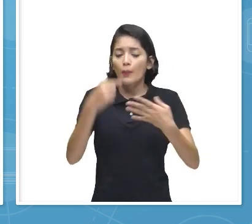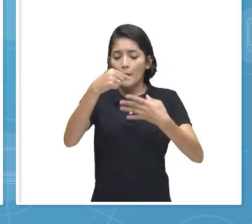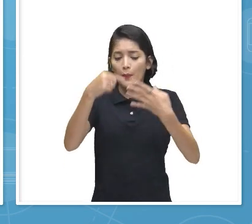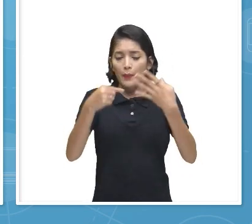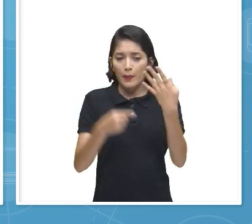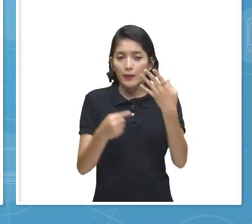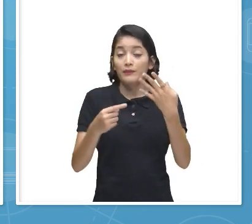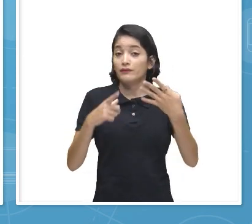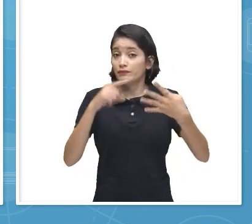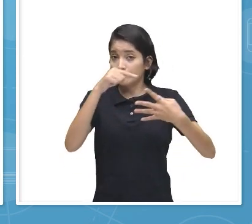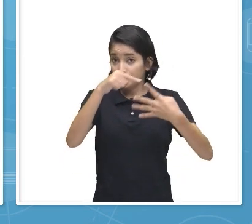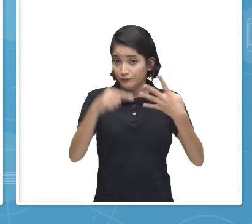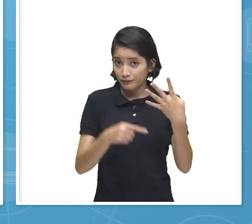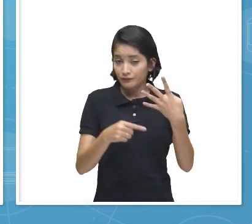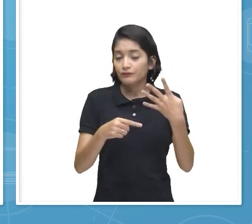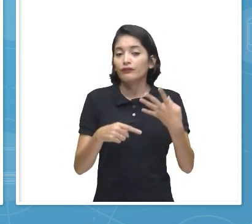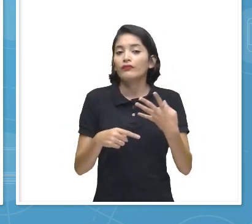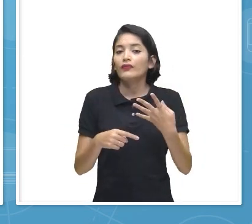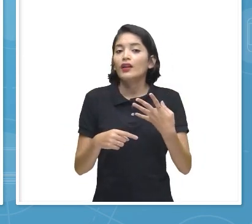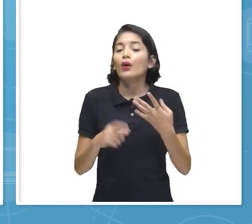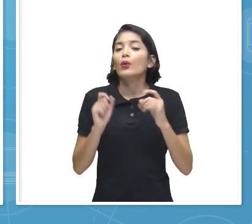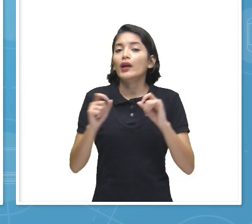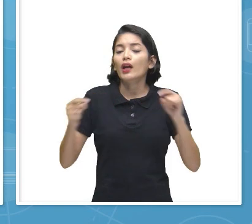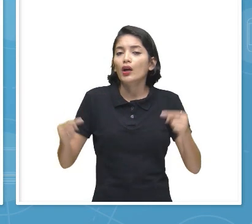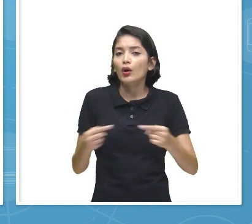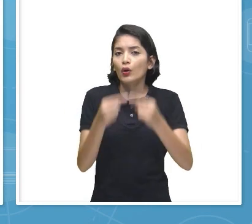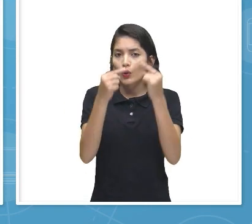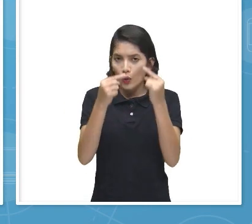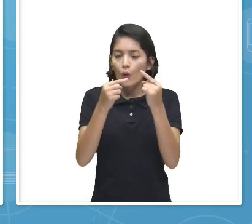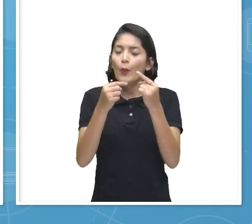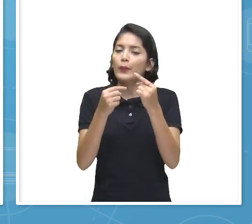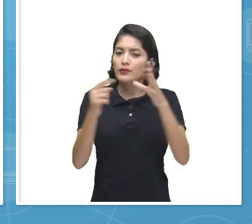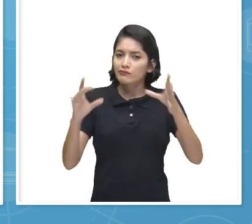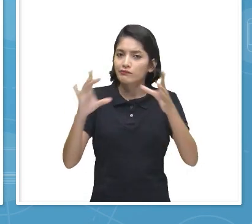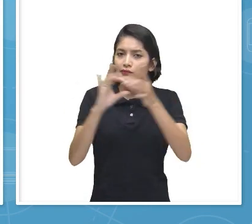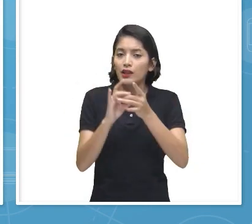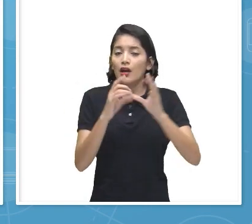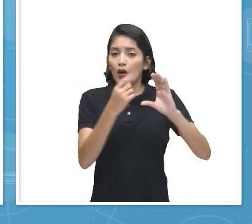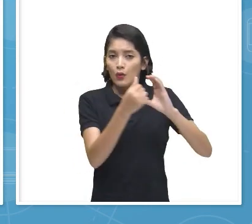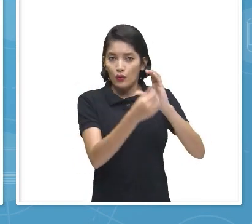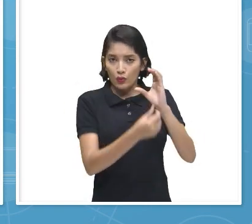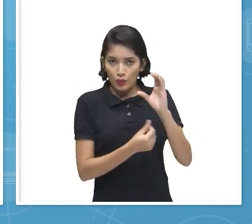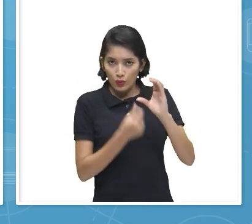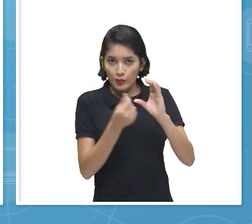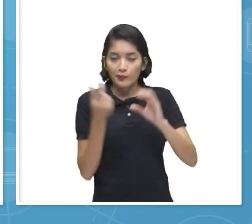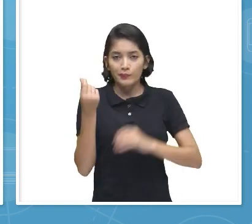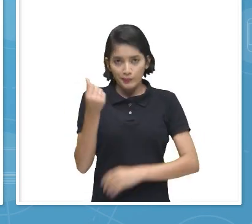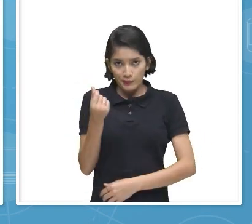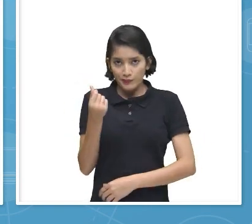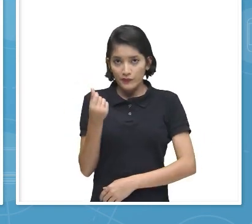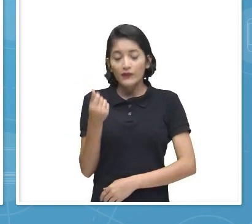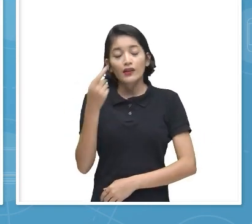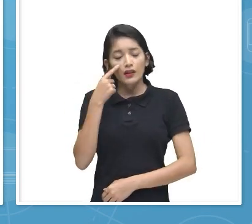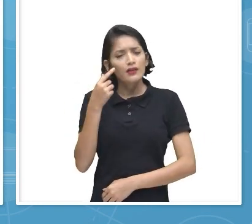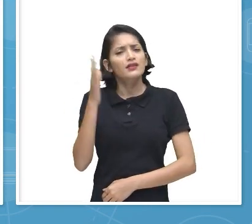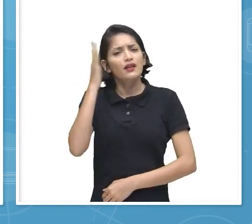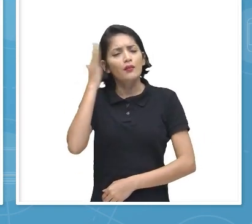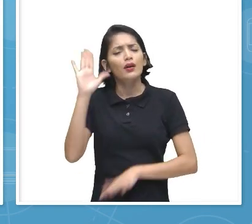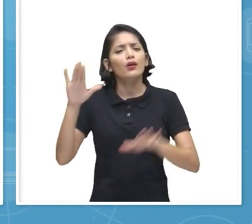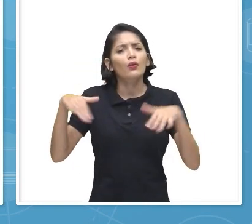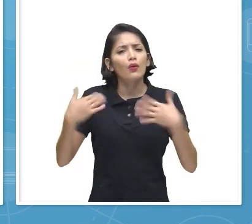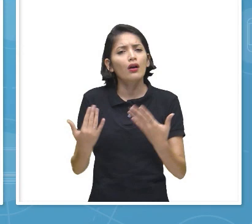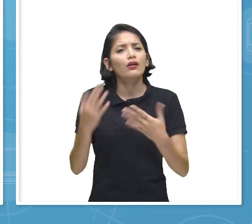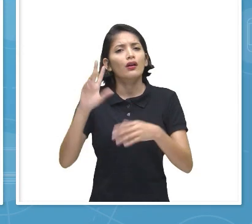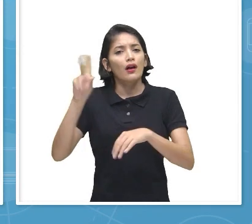nós temos 4 alternativas que vão trazer para vocês referências ao capitalismo financeiro. E é essa que vocês têm que identificar e